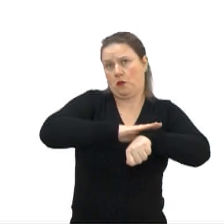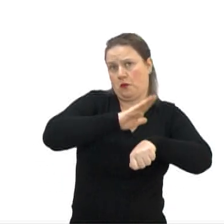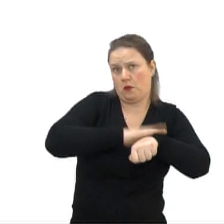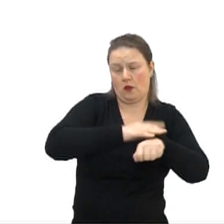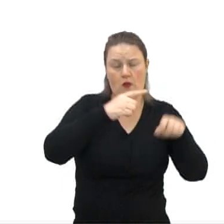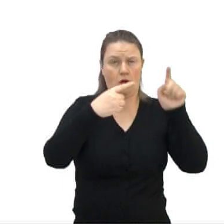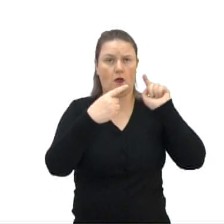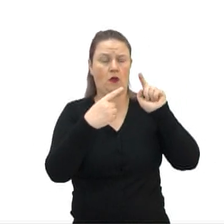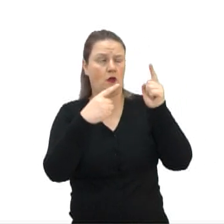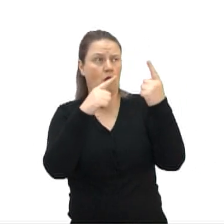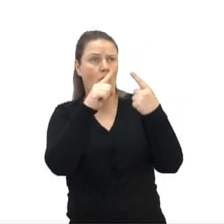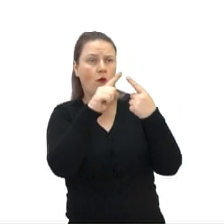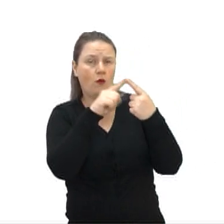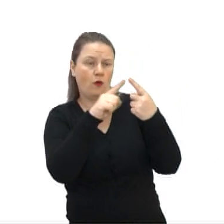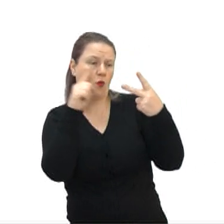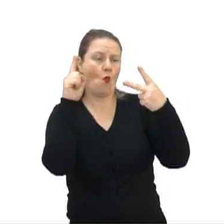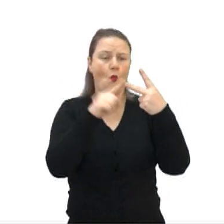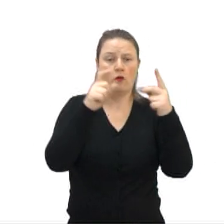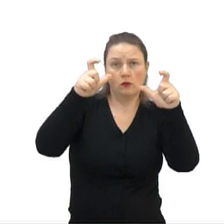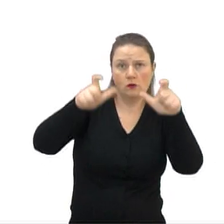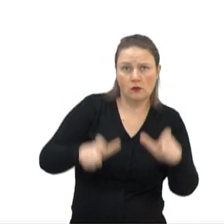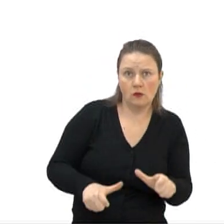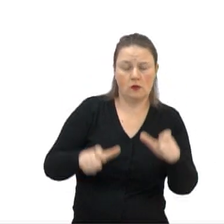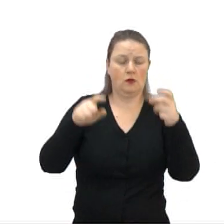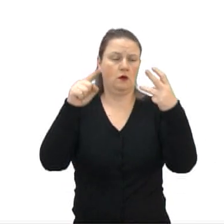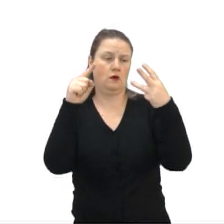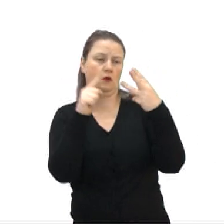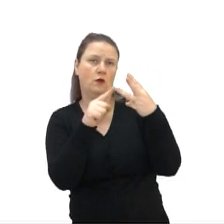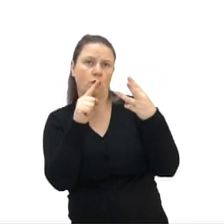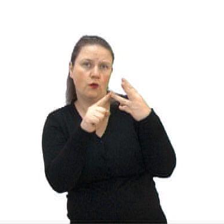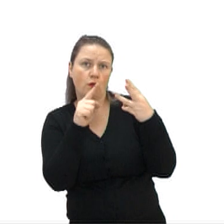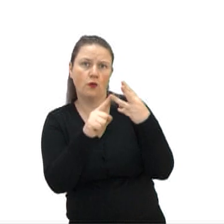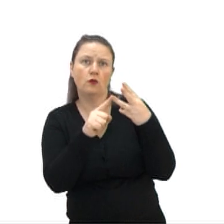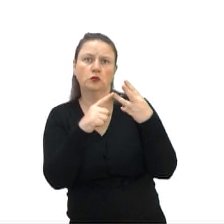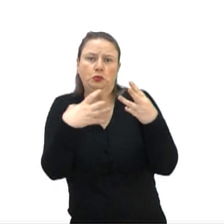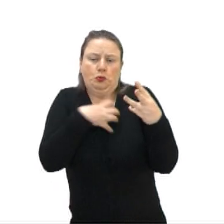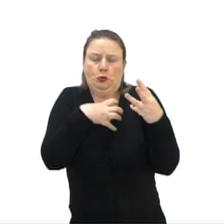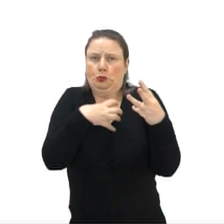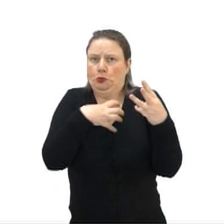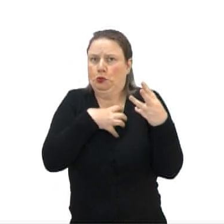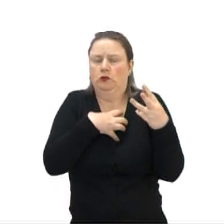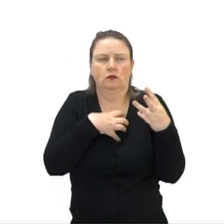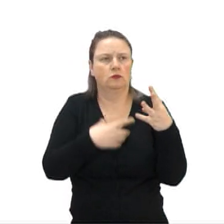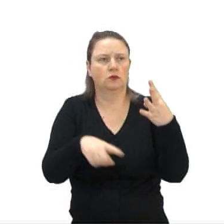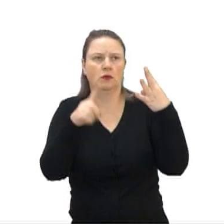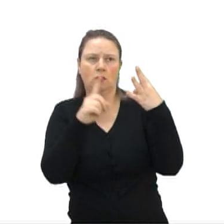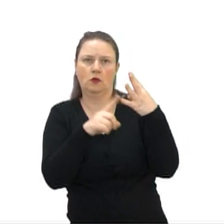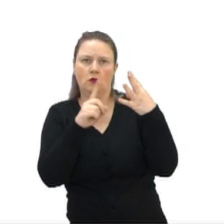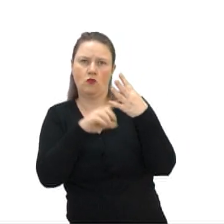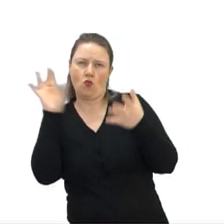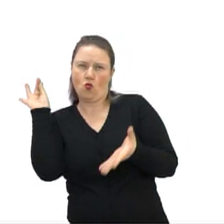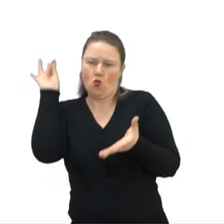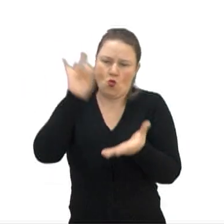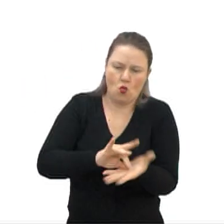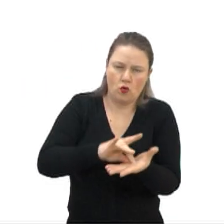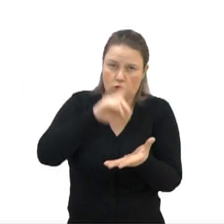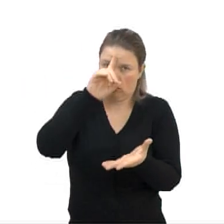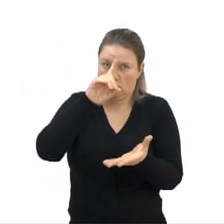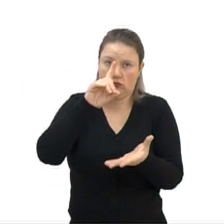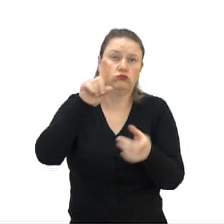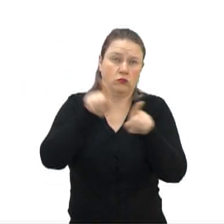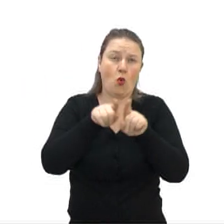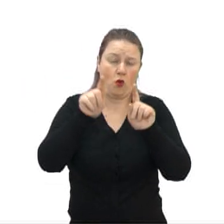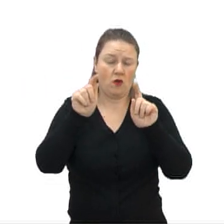tempo, podem representar um lugar, podem representar um modo, podem representar uma afirmação,